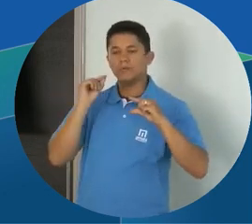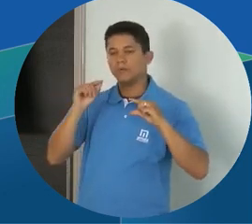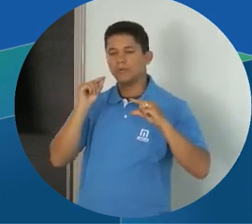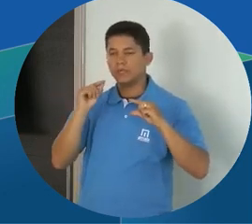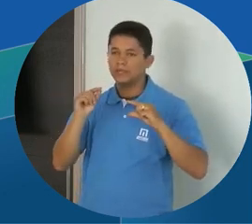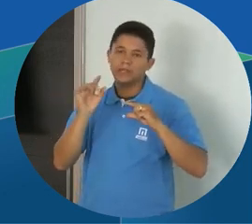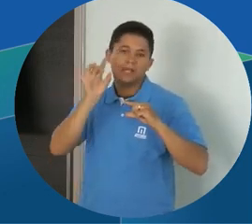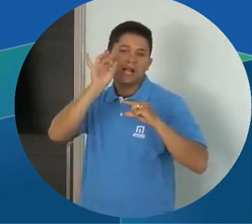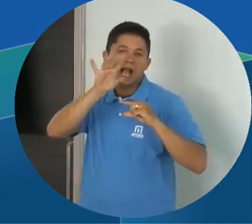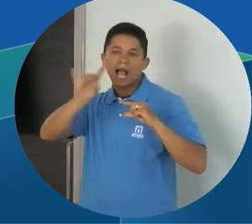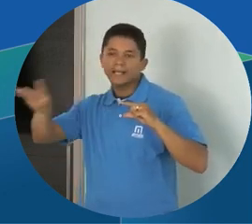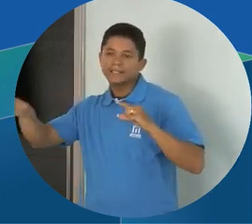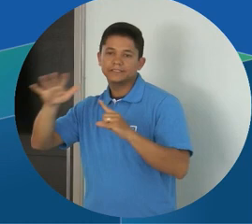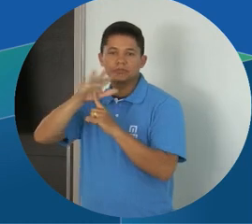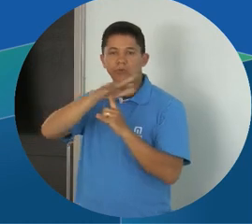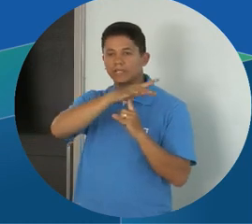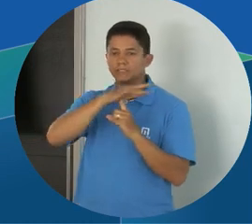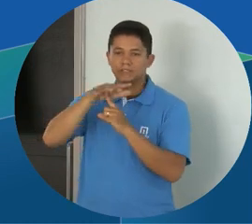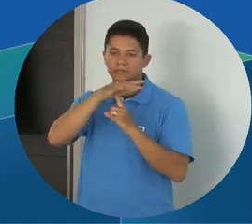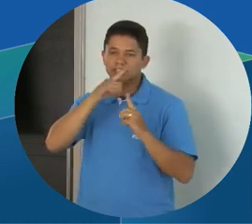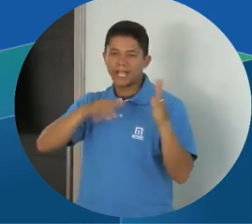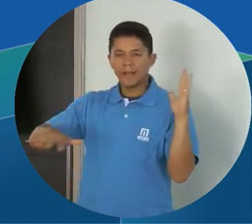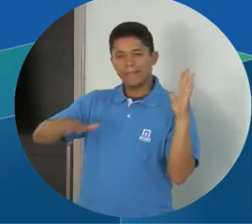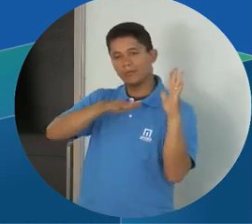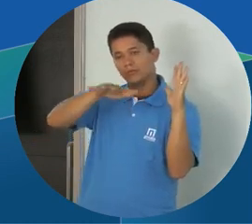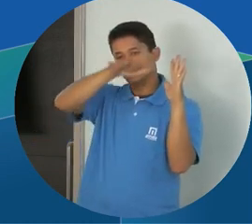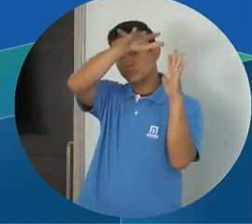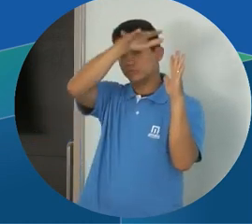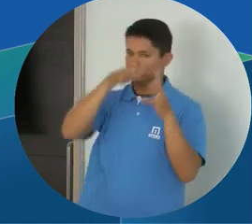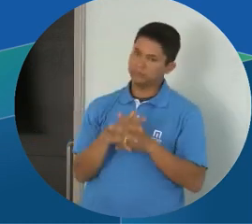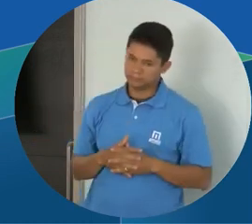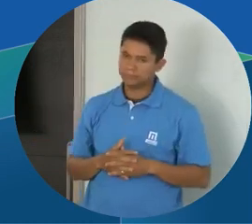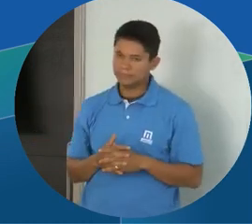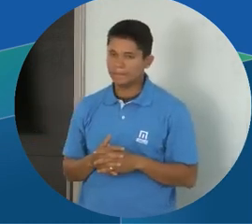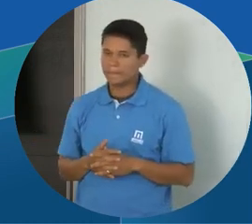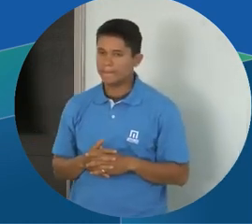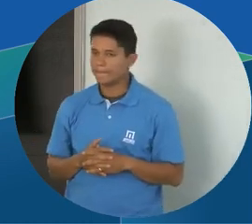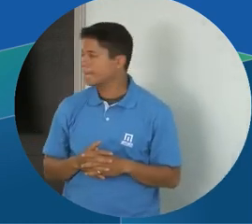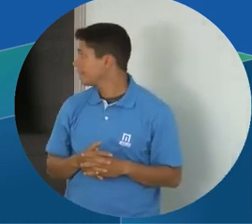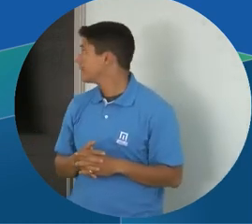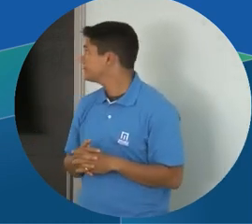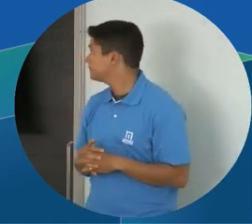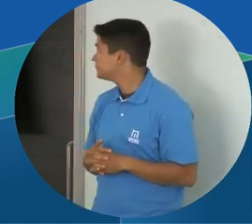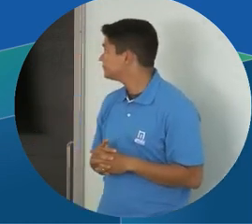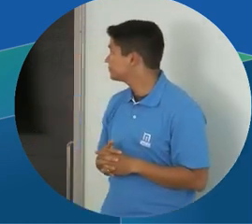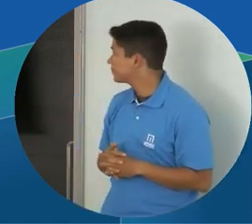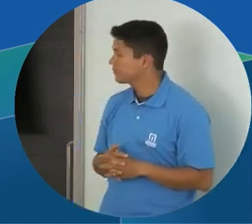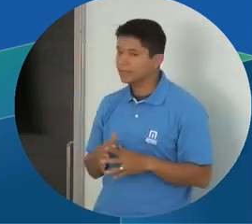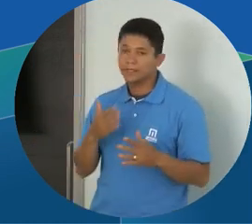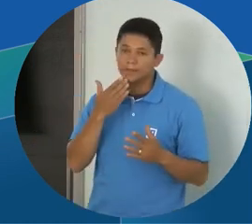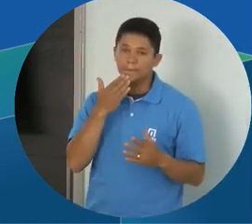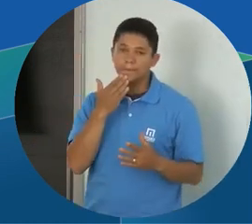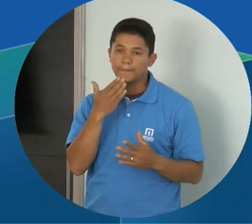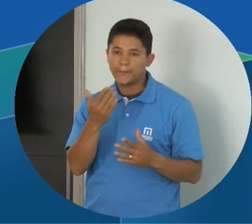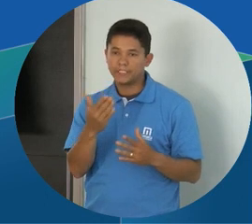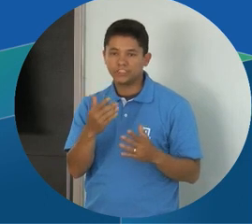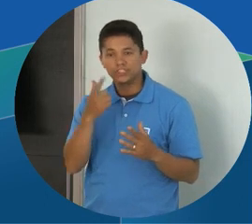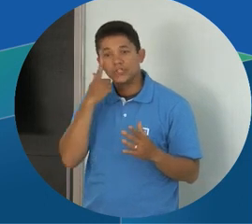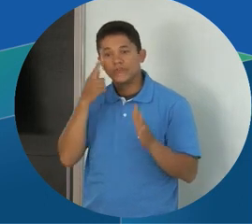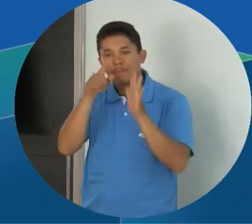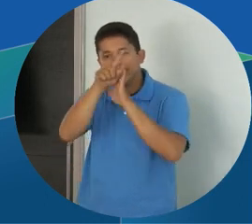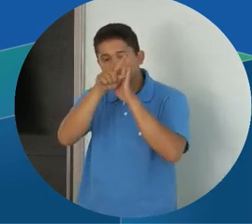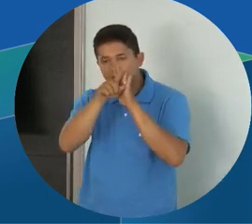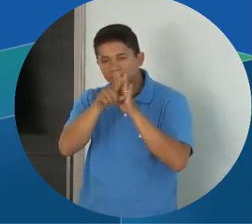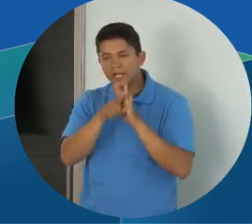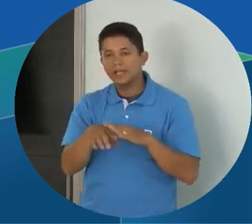cada situação de carregamento que a gente descreveu anteriormente. Então, ele pede para verificar